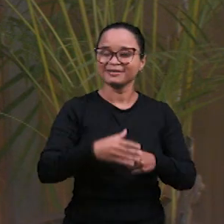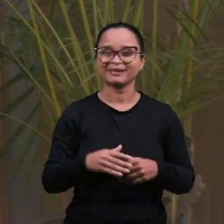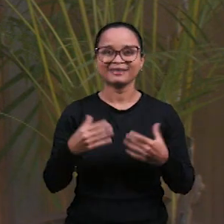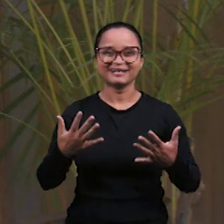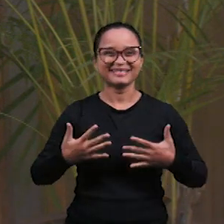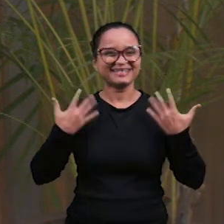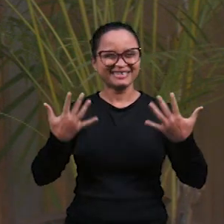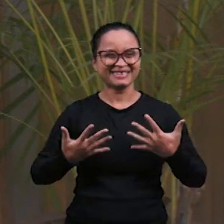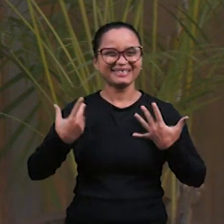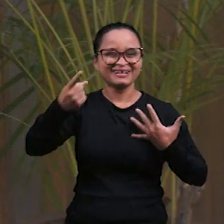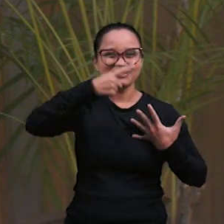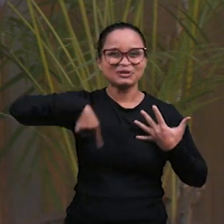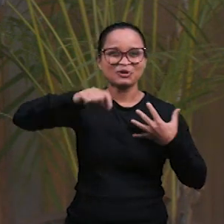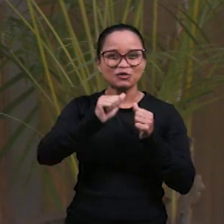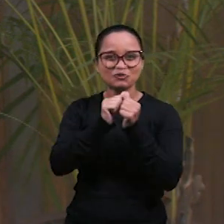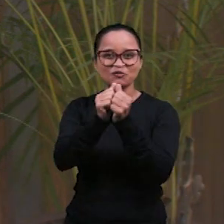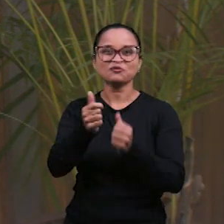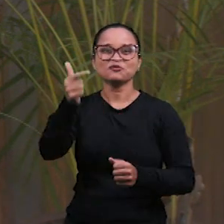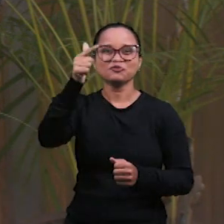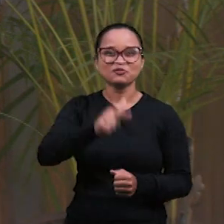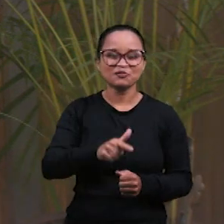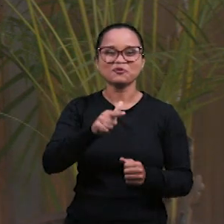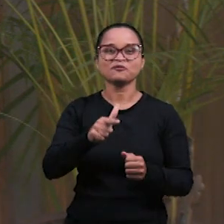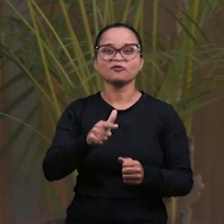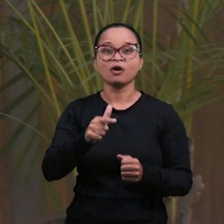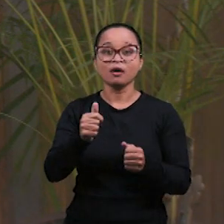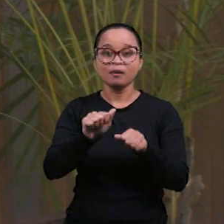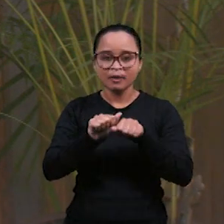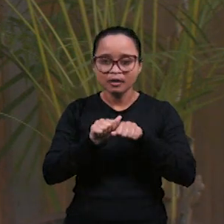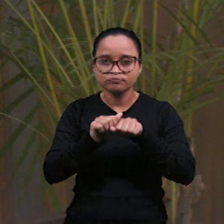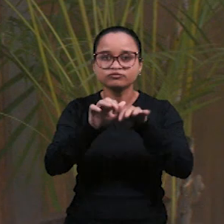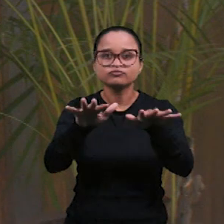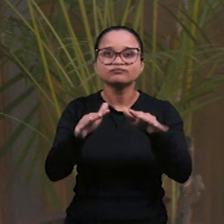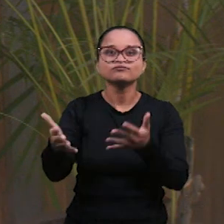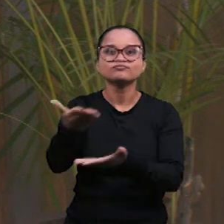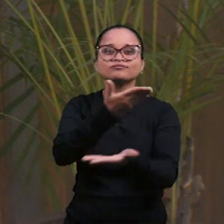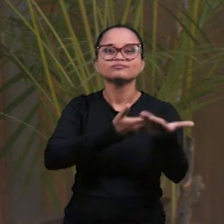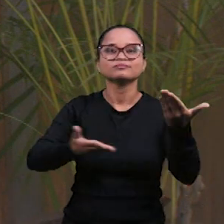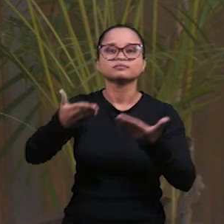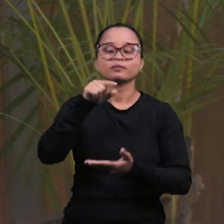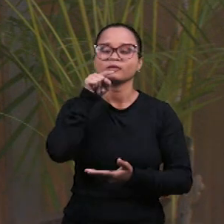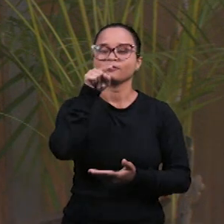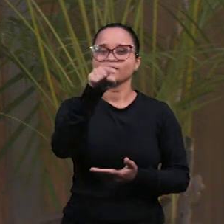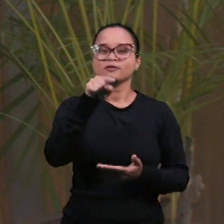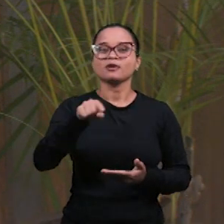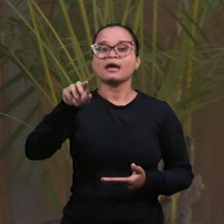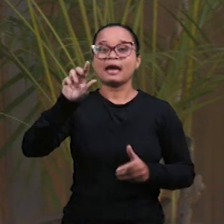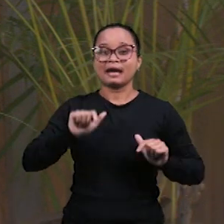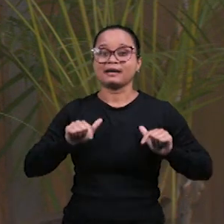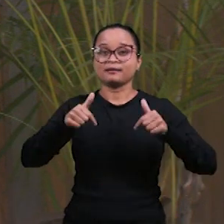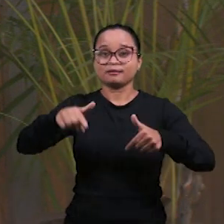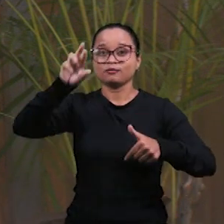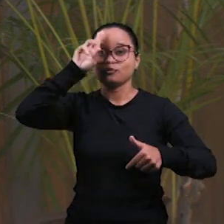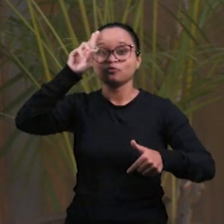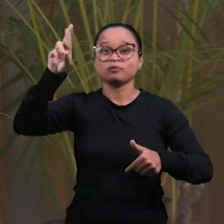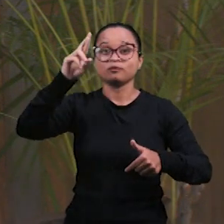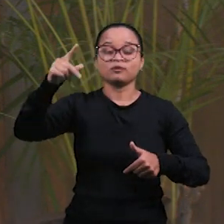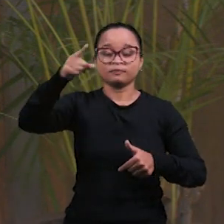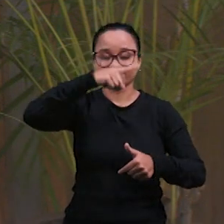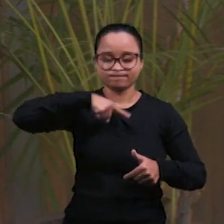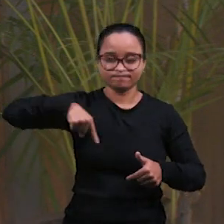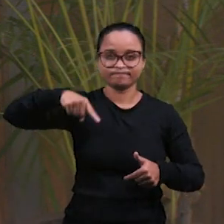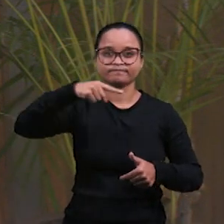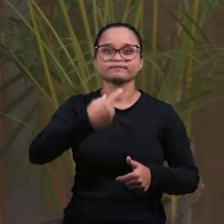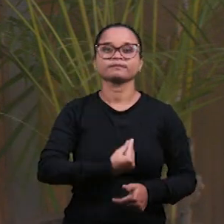estarmos juntos mais uma vez para compartilhar com você aquilo que o Senhor tem feito no meio da sua igreja, aquilo que temos vivido